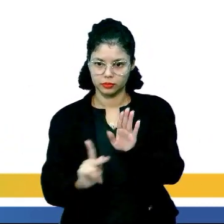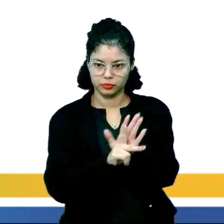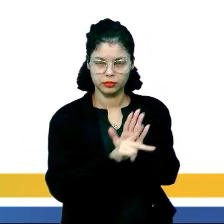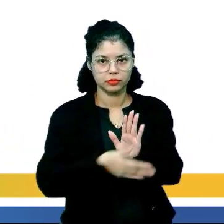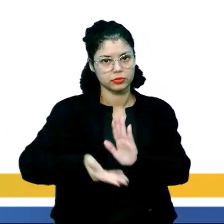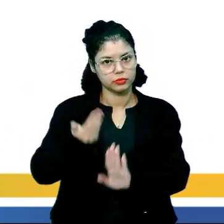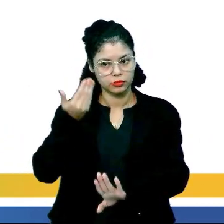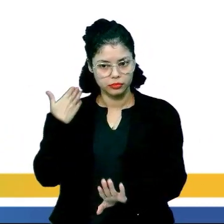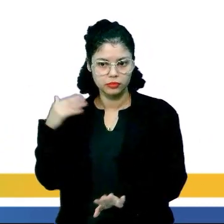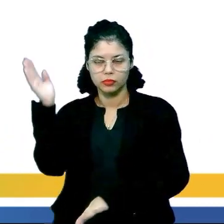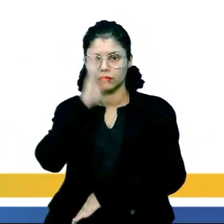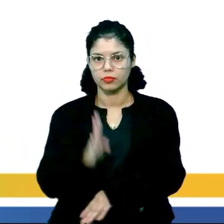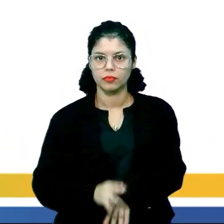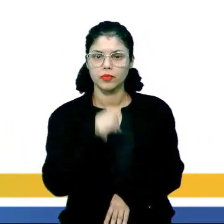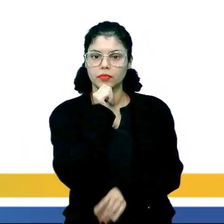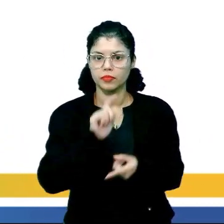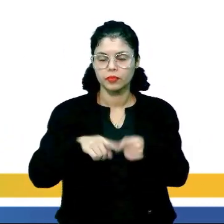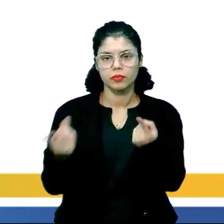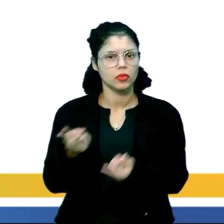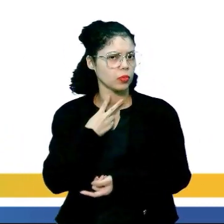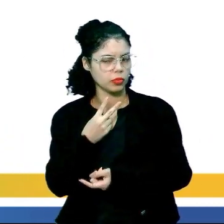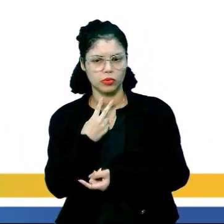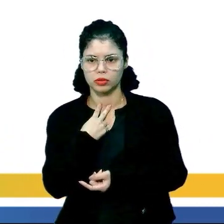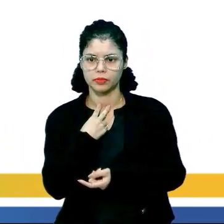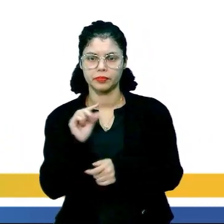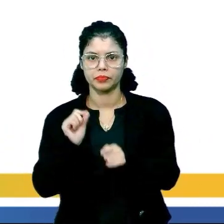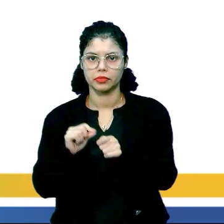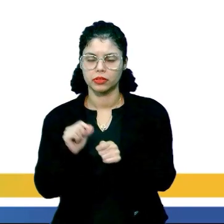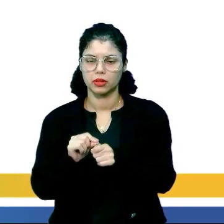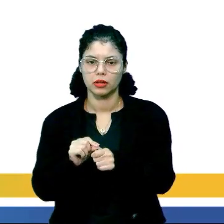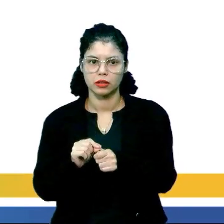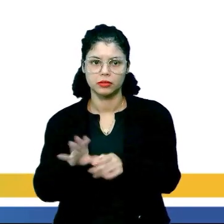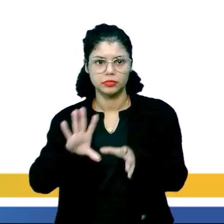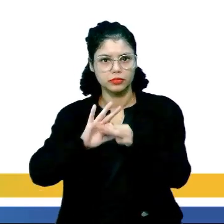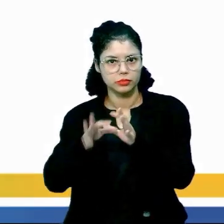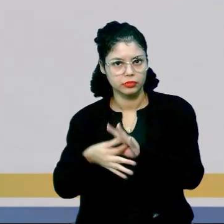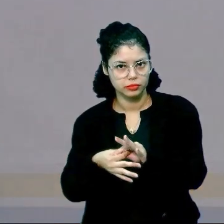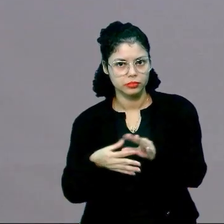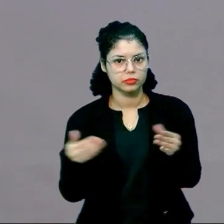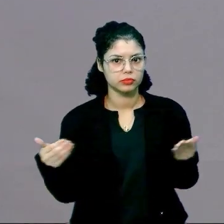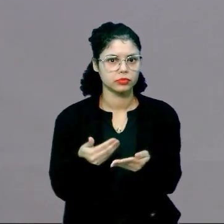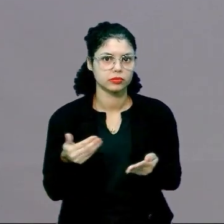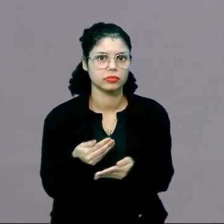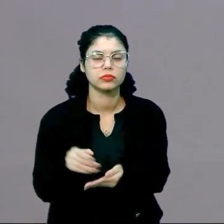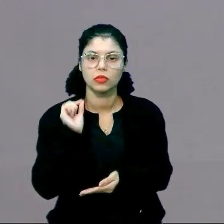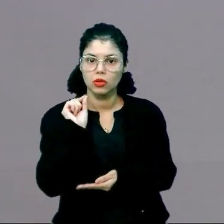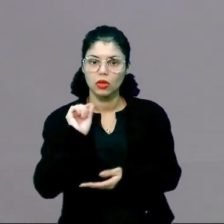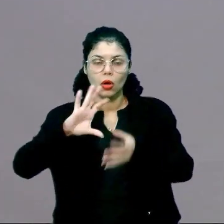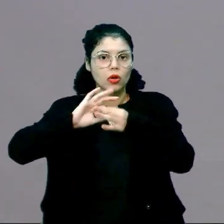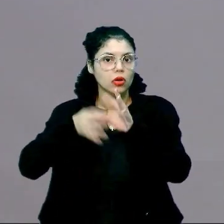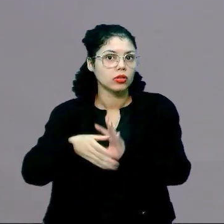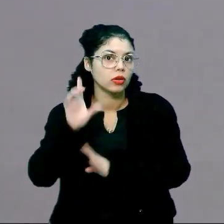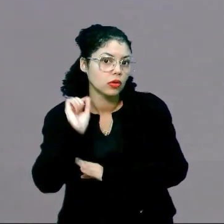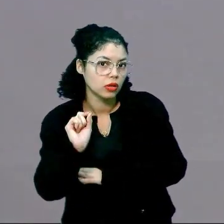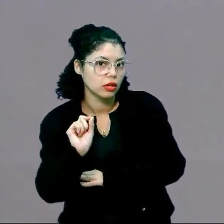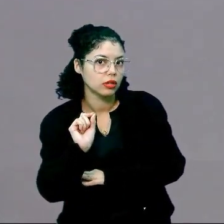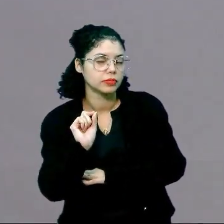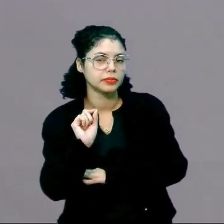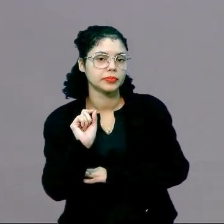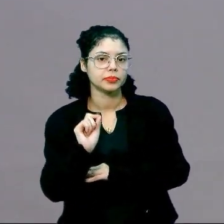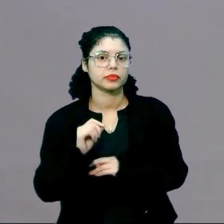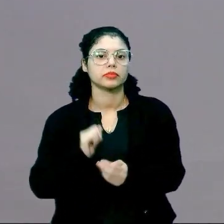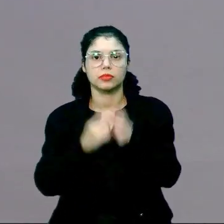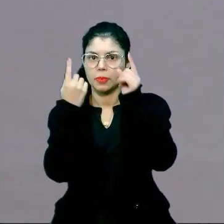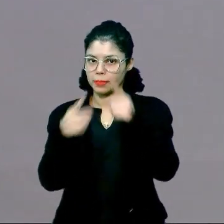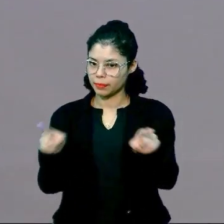no Brasil. Agora, nós não podemos deixar de fazer uma contextualização. A contextualização é a seguinte: